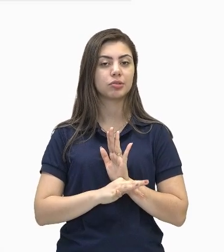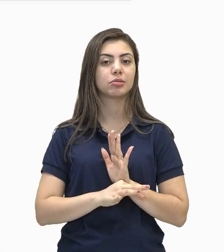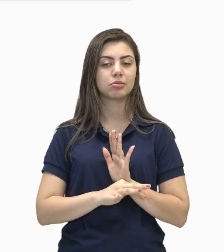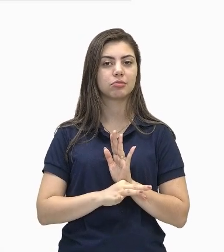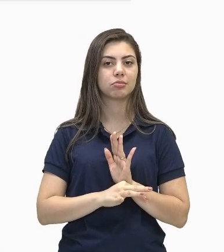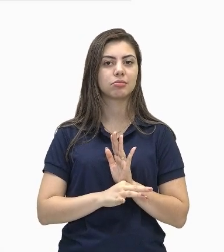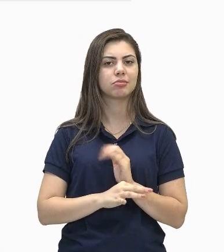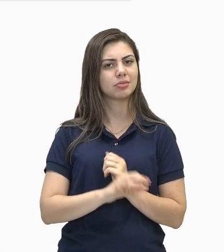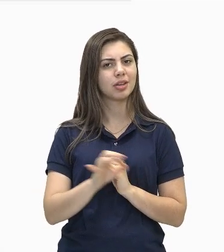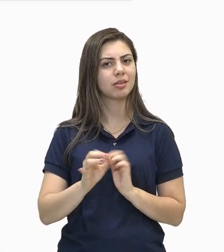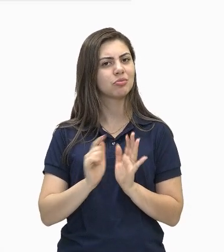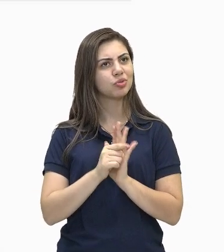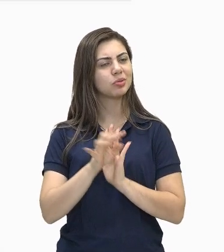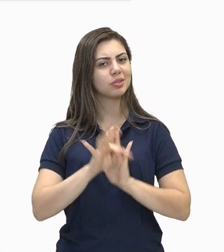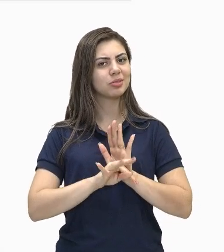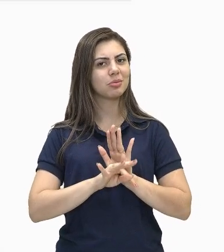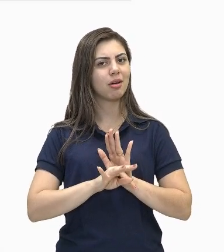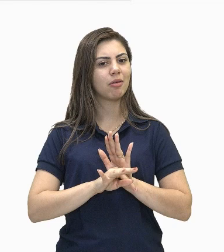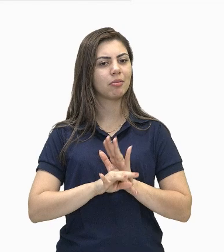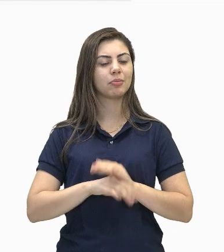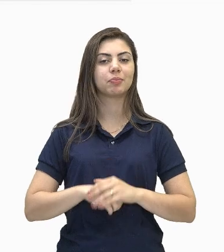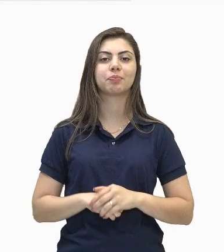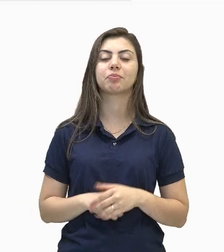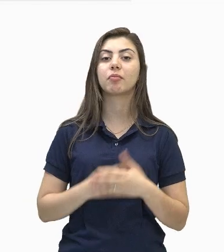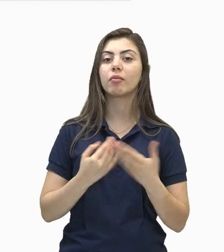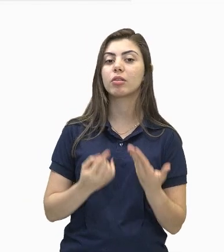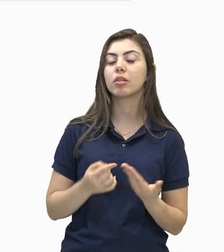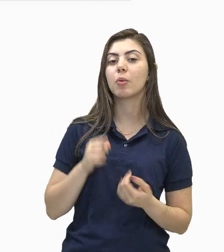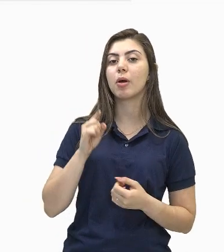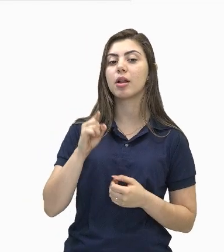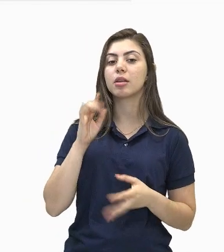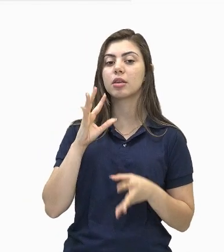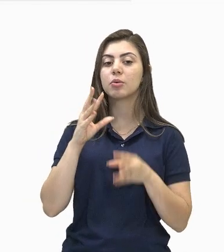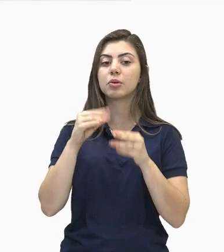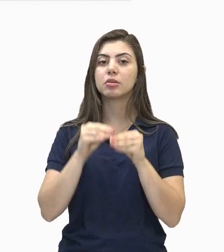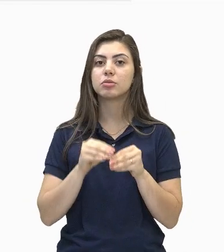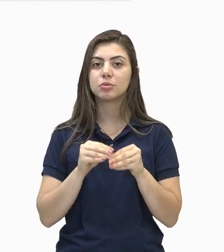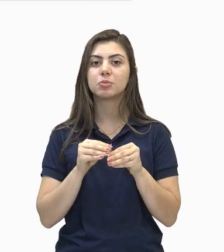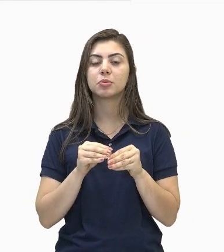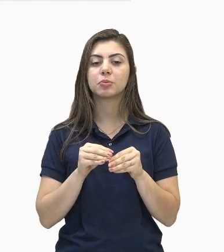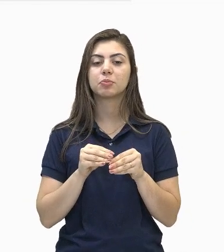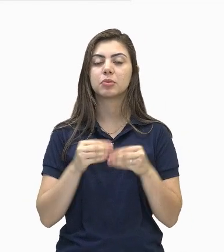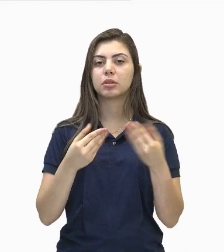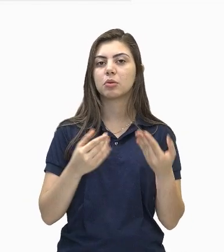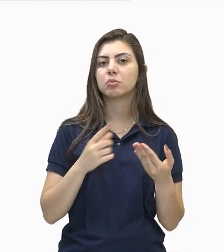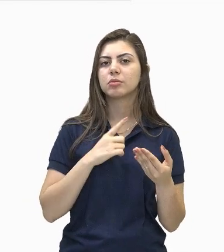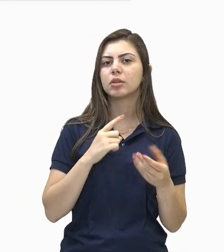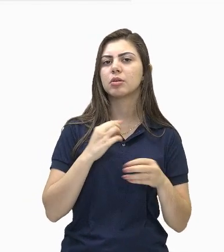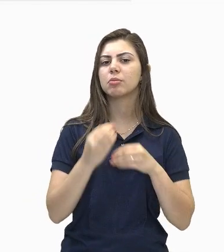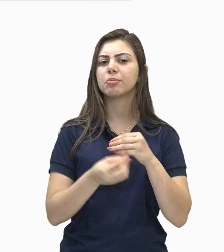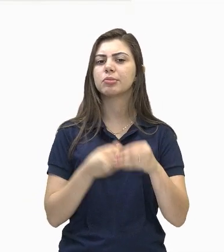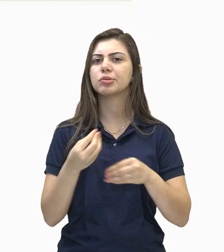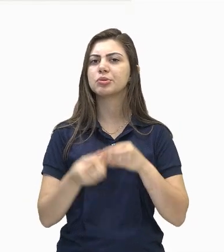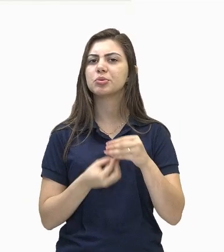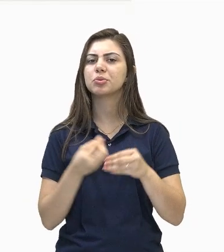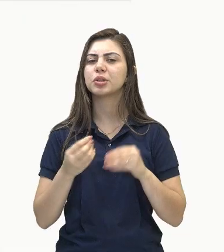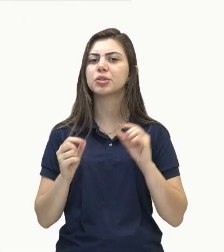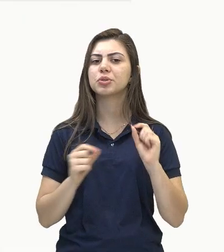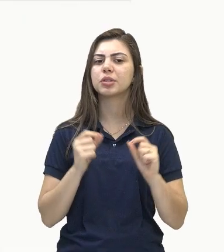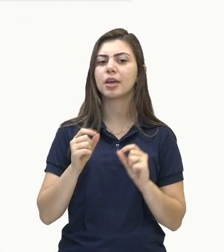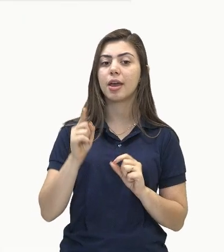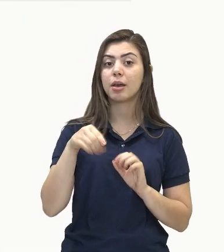É um gênero textual. Essa resenha, ela vai combinar o quê? Combina, nesse texto,